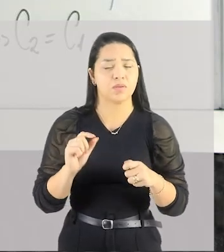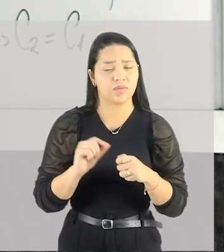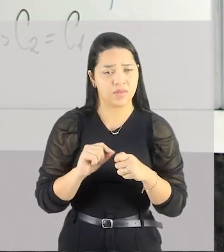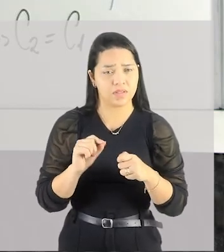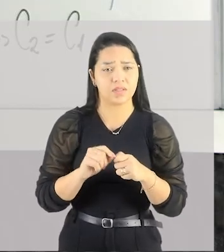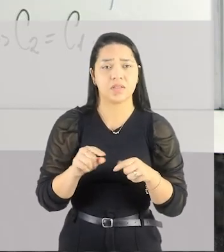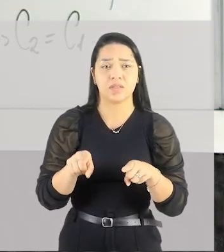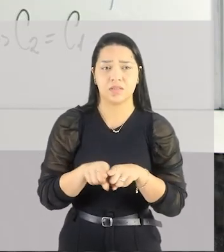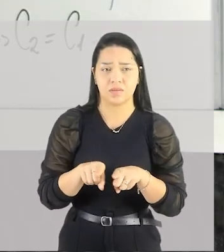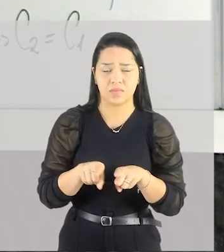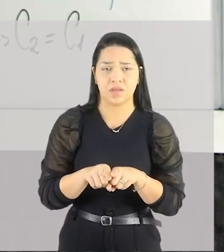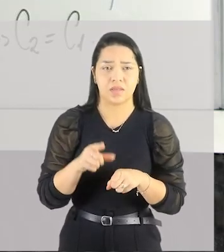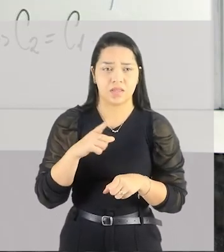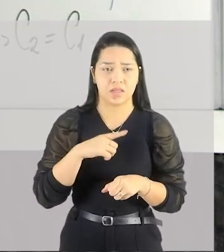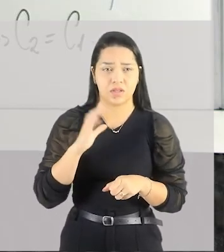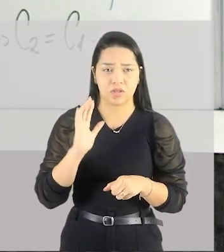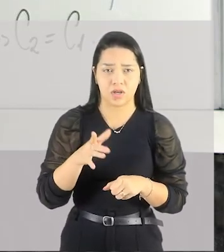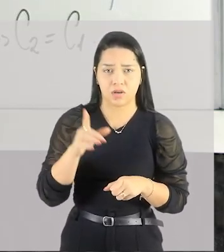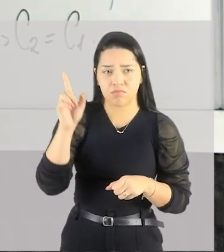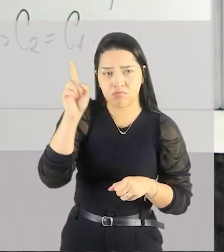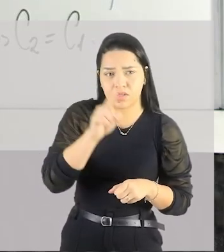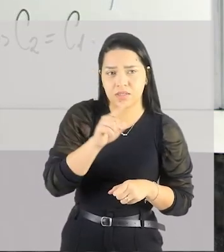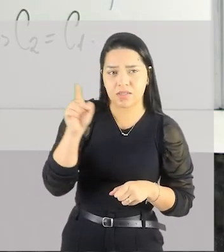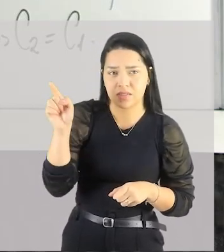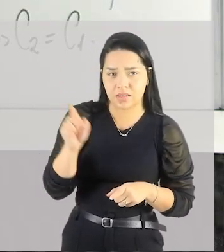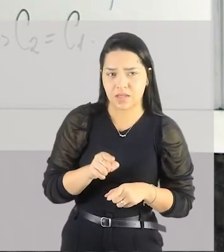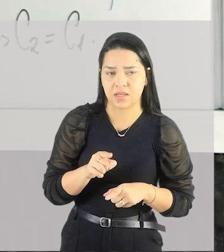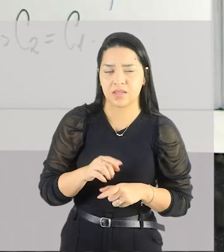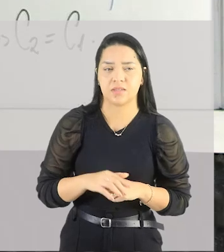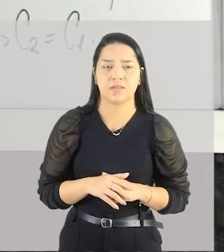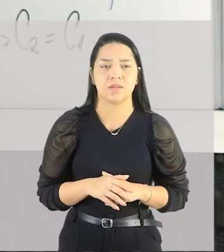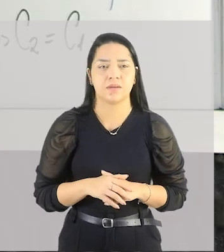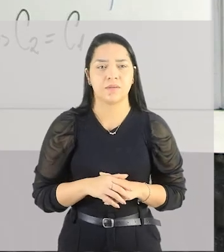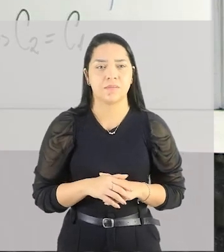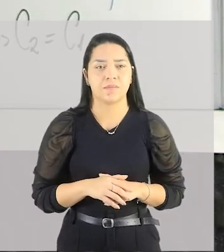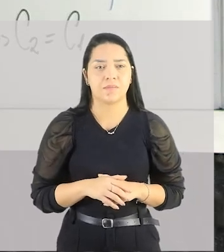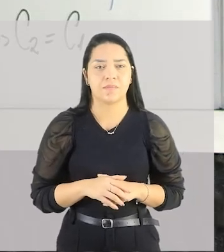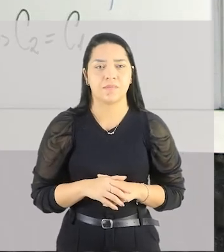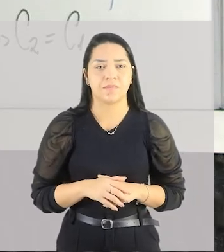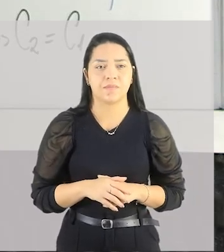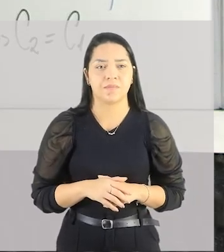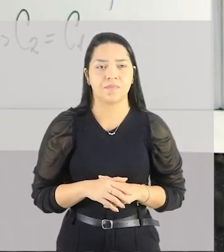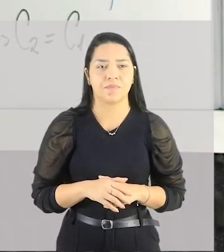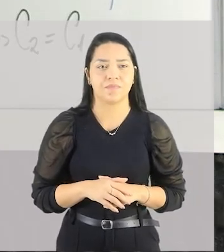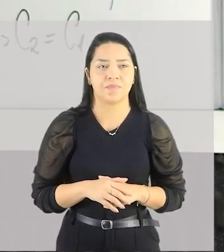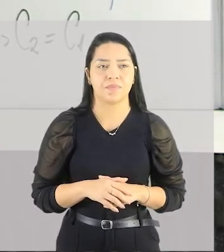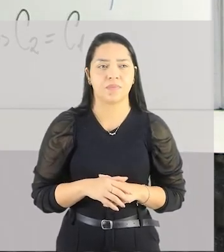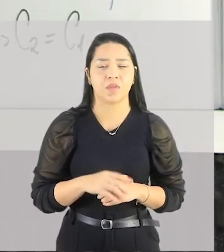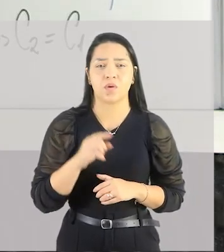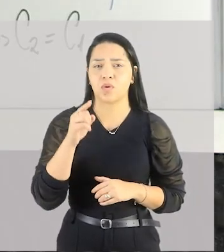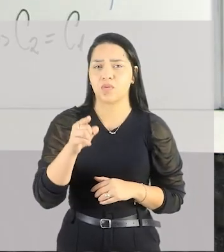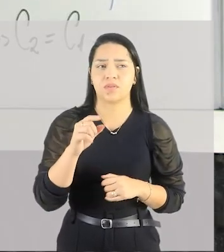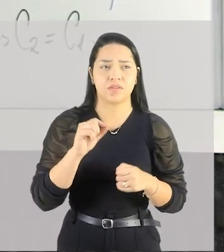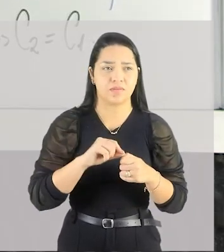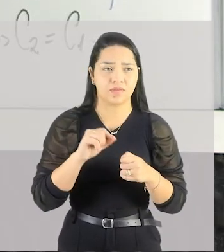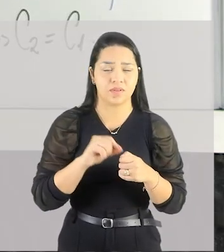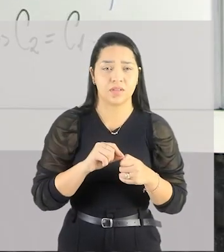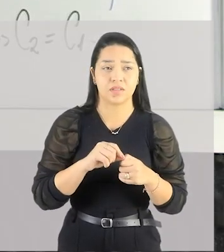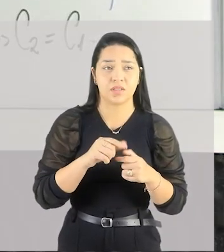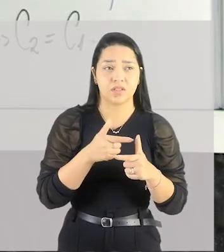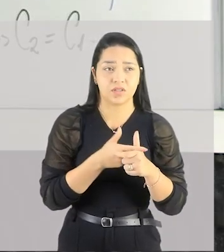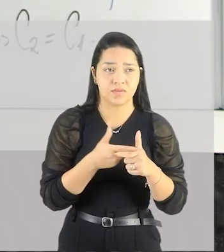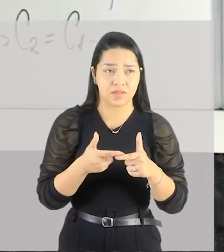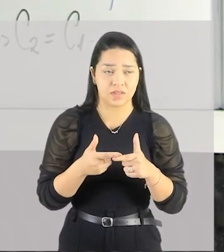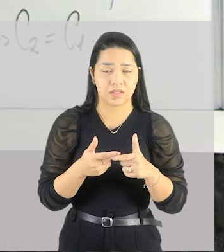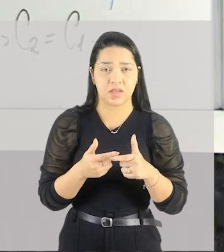quem? 9 por 9 dá 1 e 27 por 9, 3, ó. Ok? Então eu